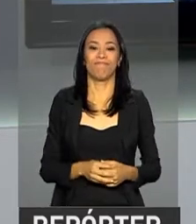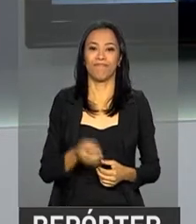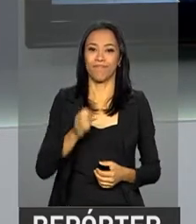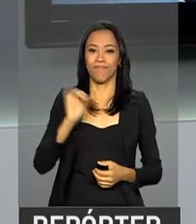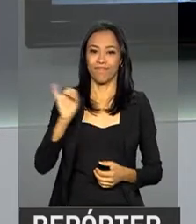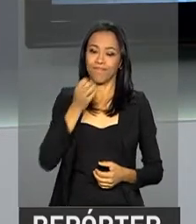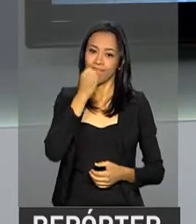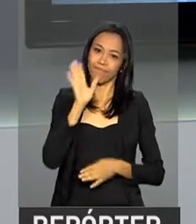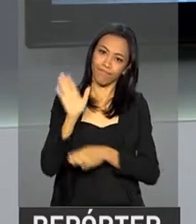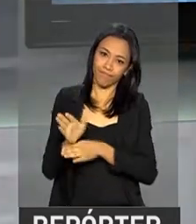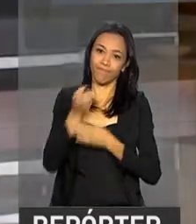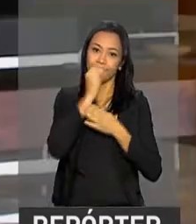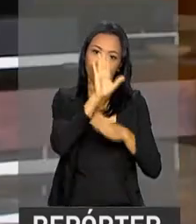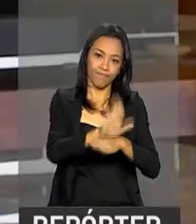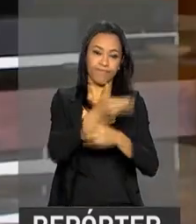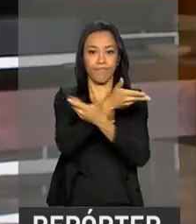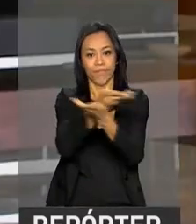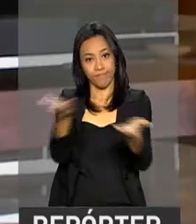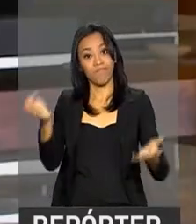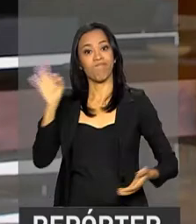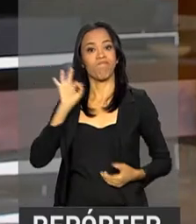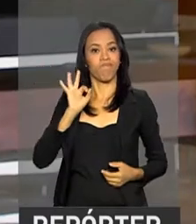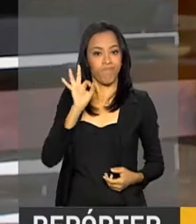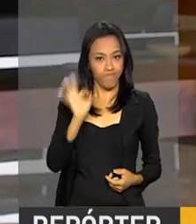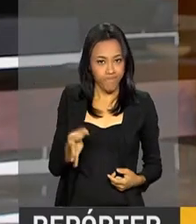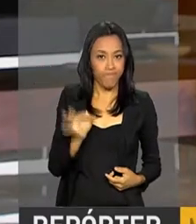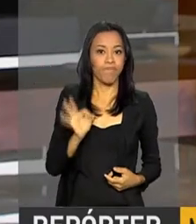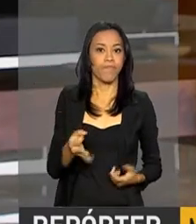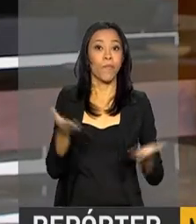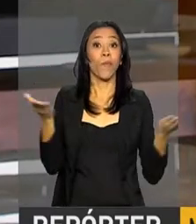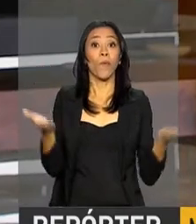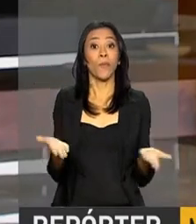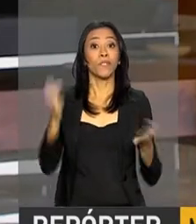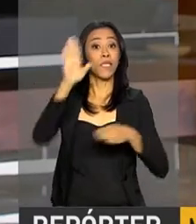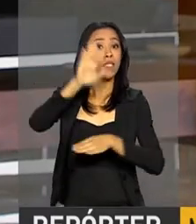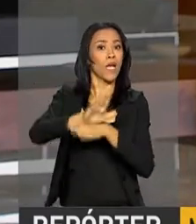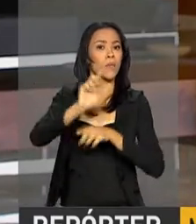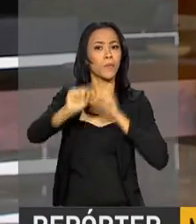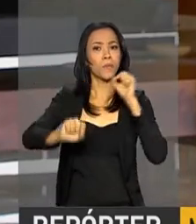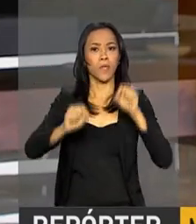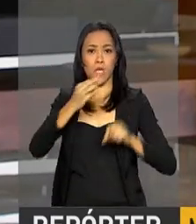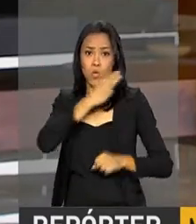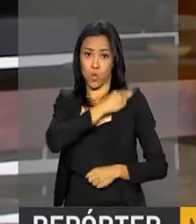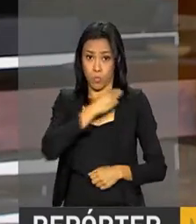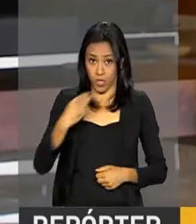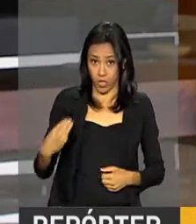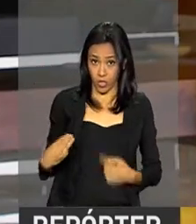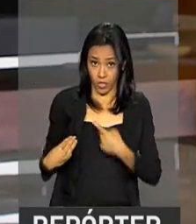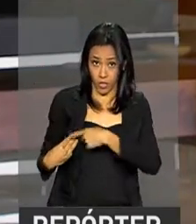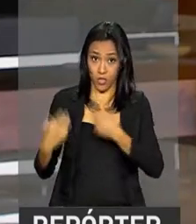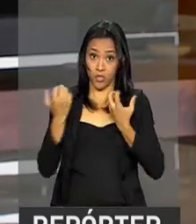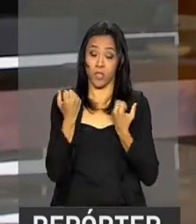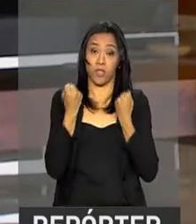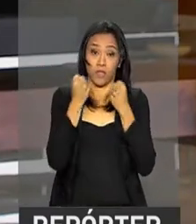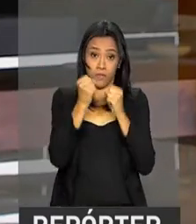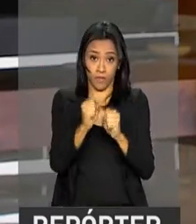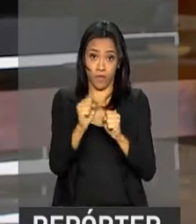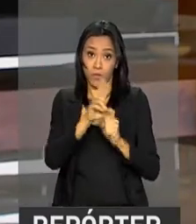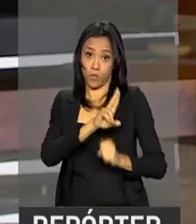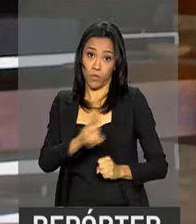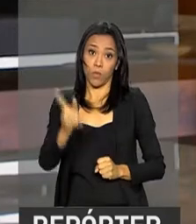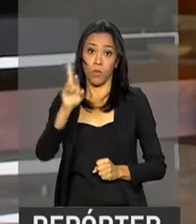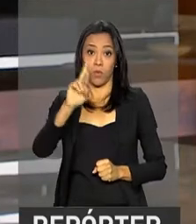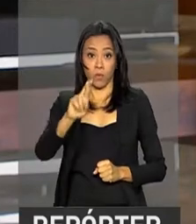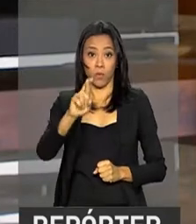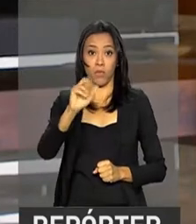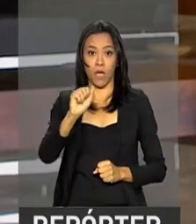Olá, Thaíssa, boa tarde a todos. É isso mesmo, Thaíssa, hoje à tarde o ministro da Defesa, Raul Jungmann, vai fazer